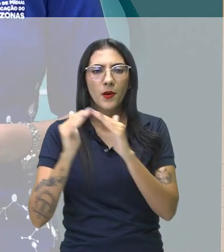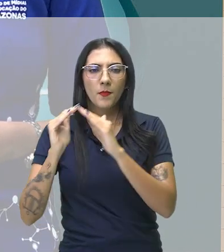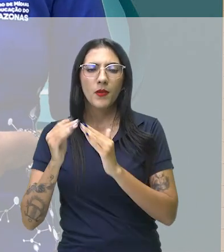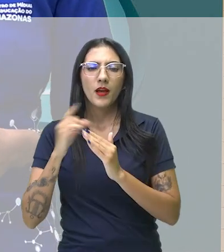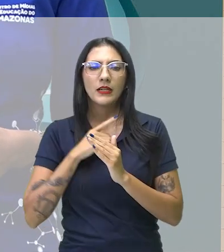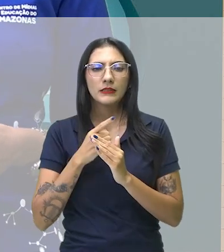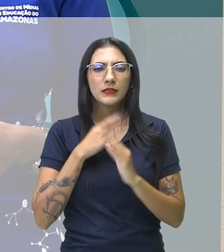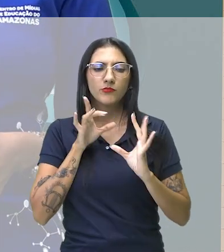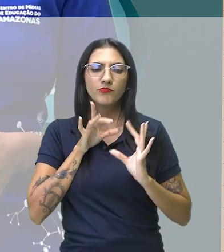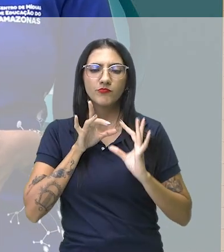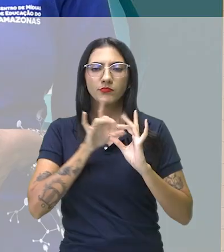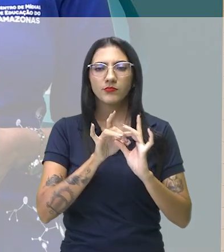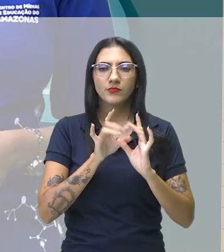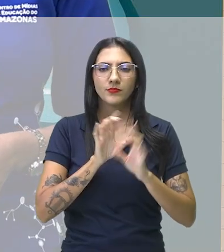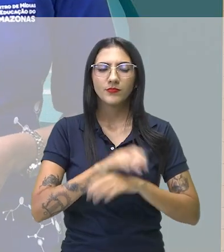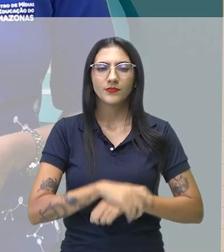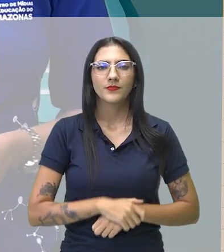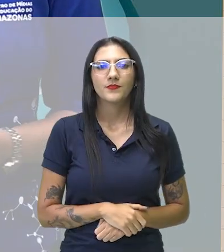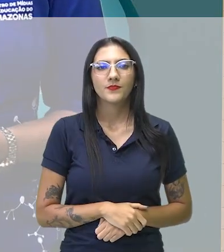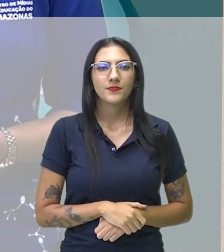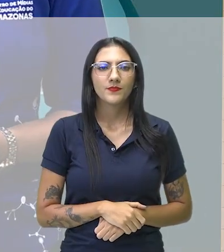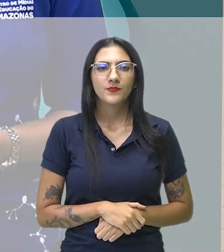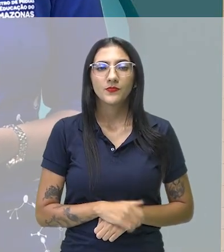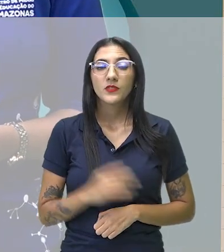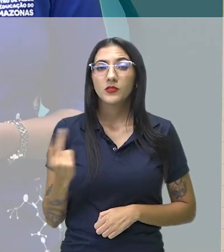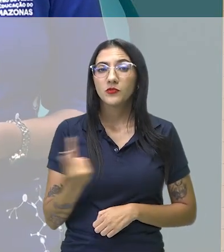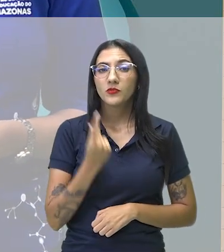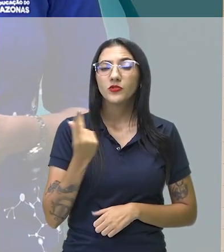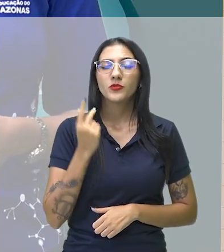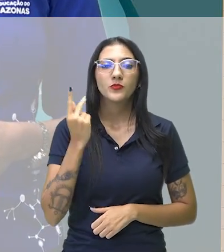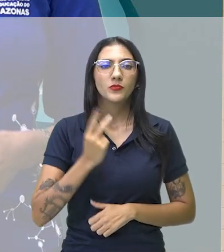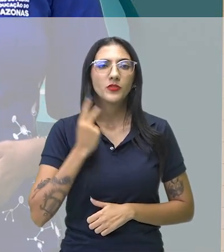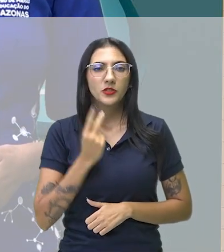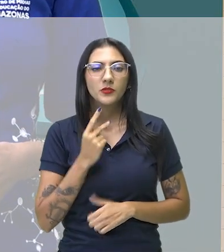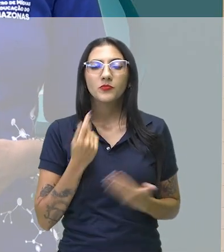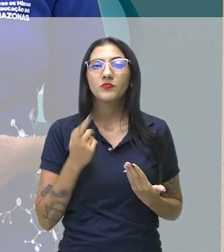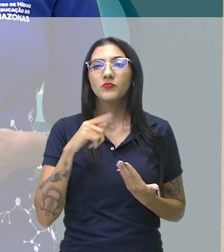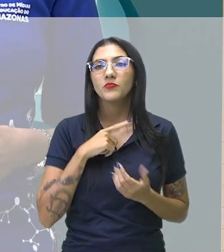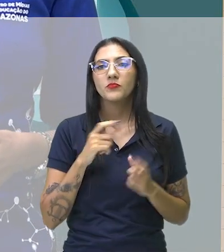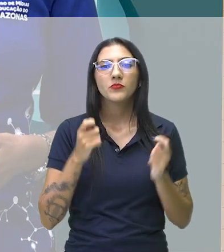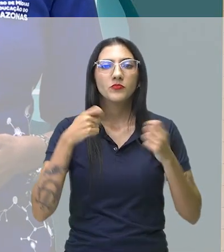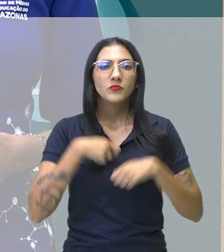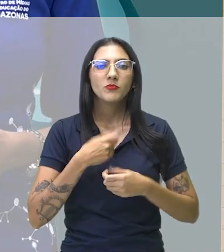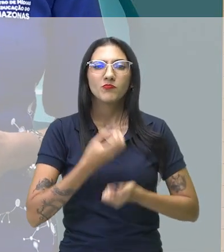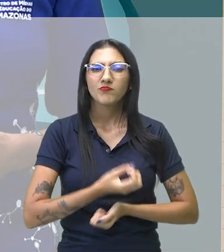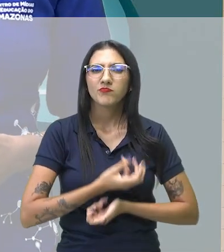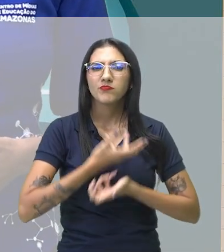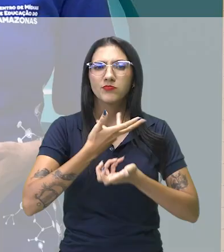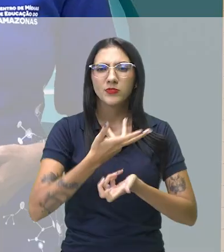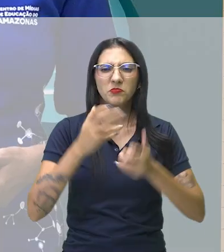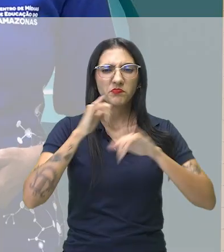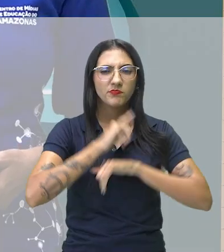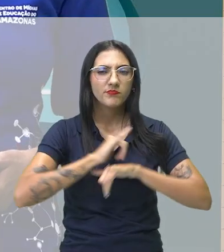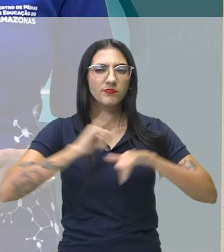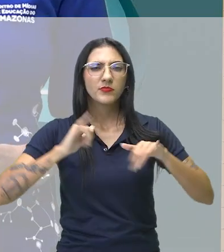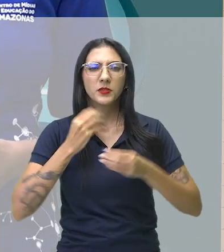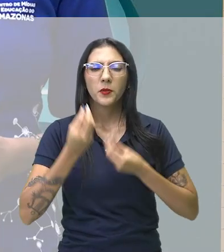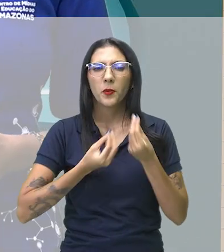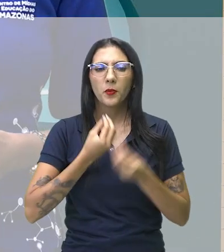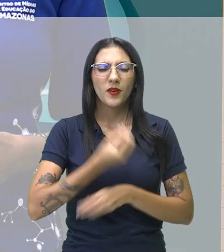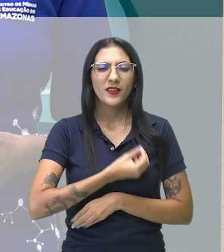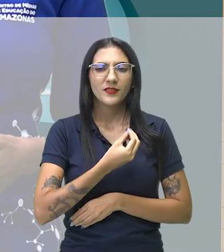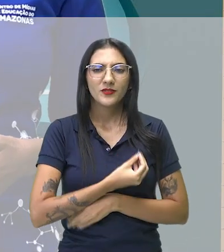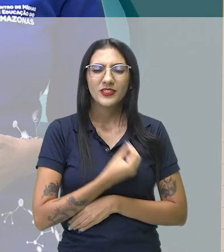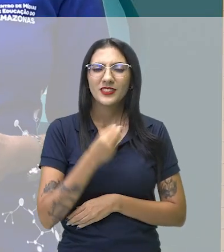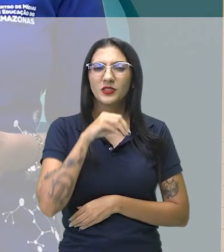conexão emocional com o público. E valores políticos. A obra funciona como uma denúncia das condições da